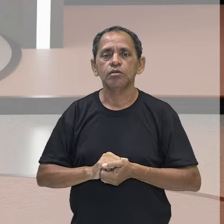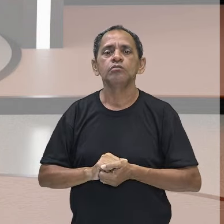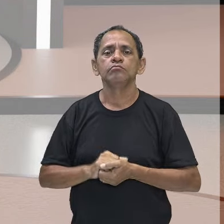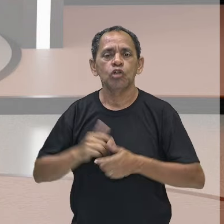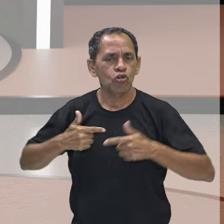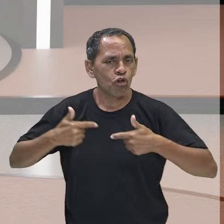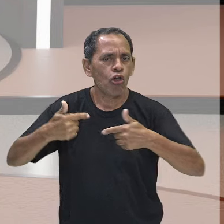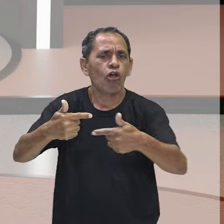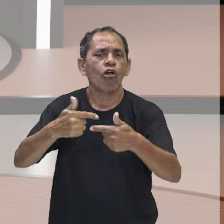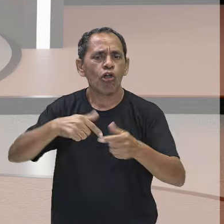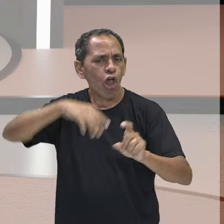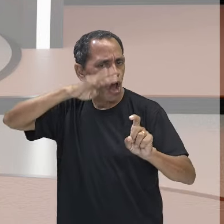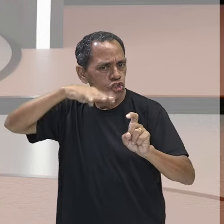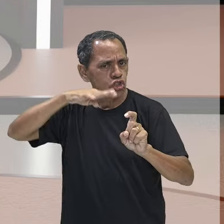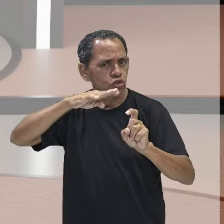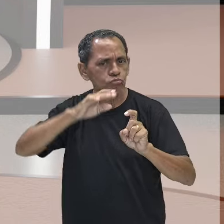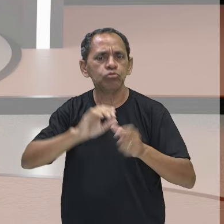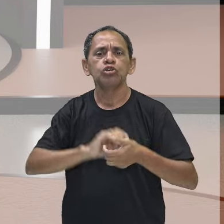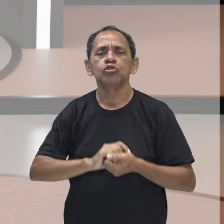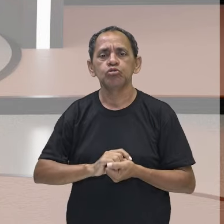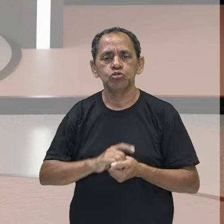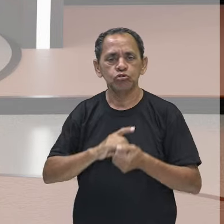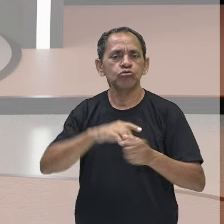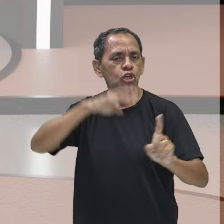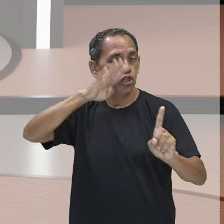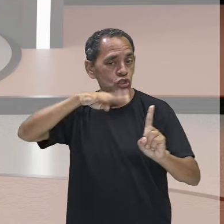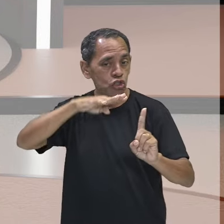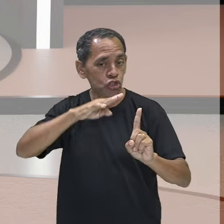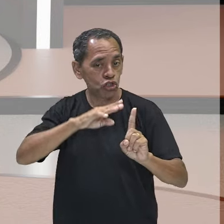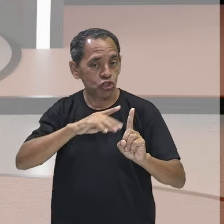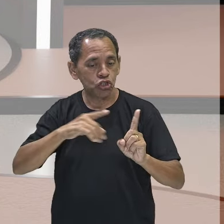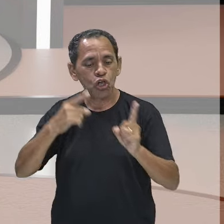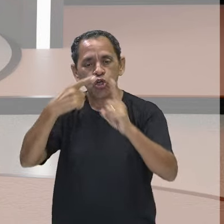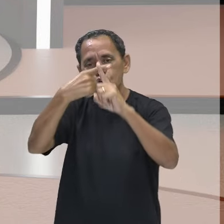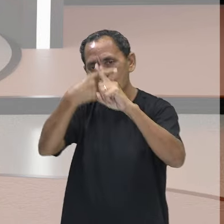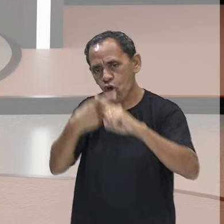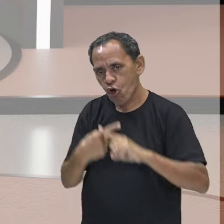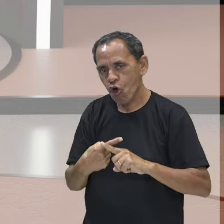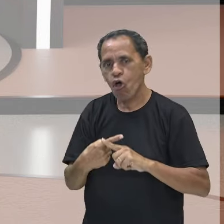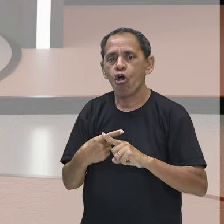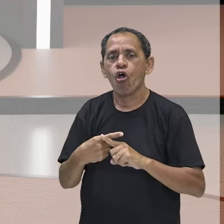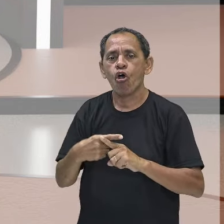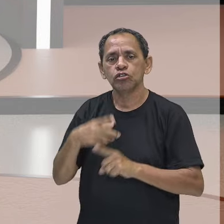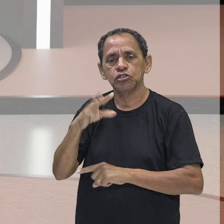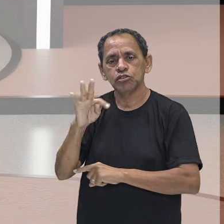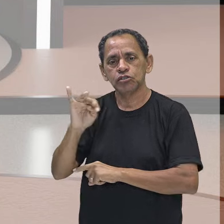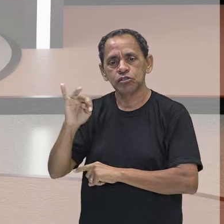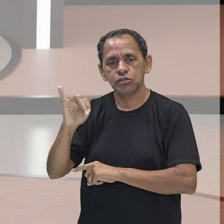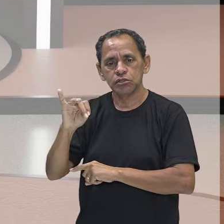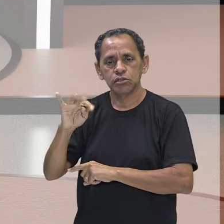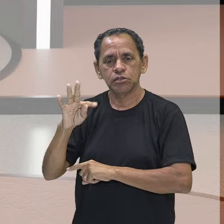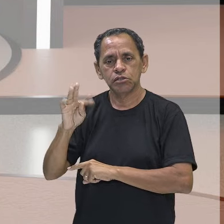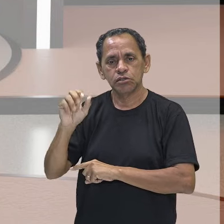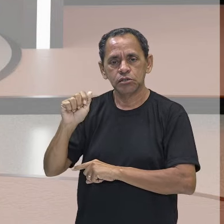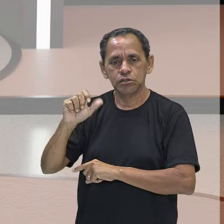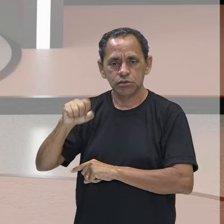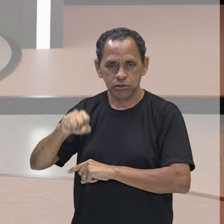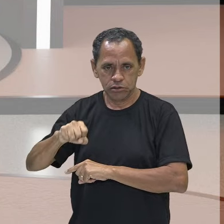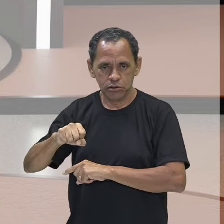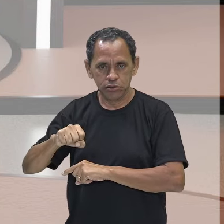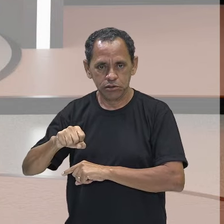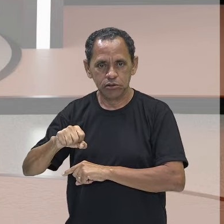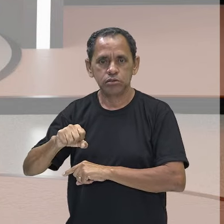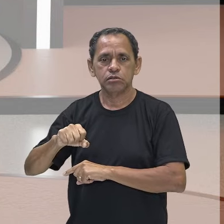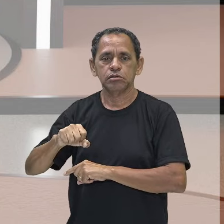mitológica, guerra dos deuses contra os titãs. Como eu falei para vocês, muitas das tradições gregas foram incorporadas ali